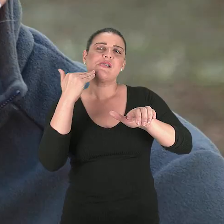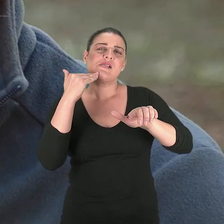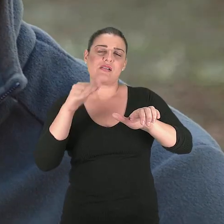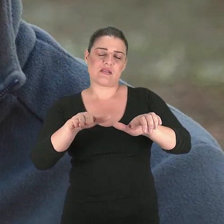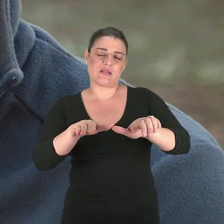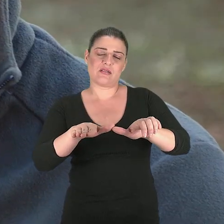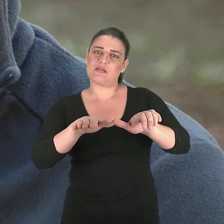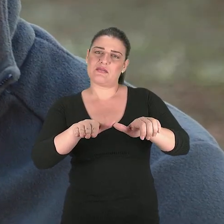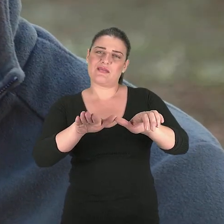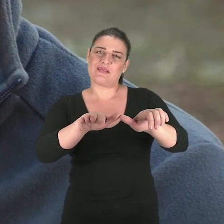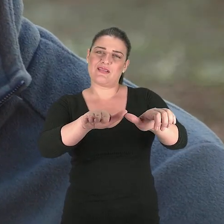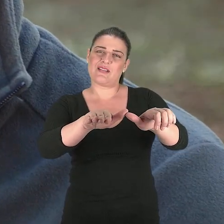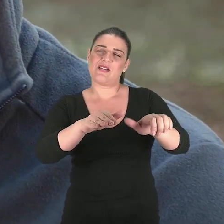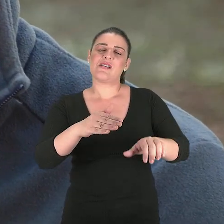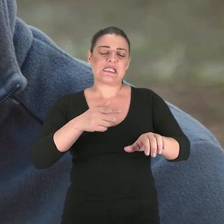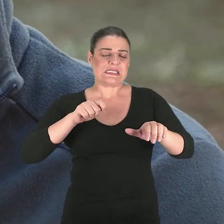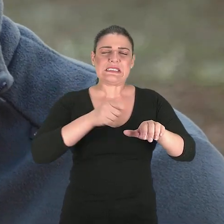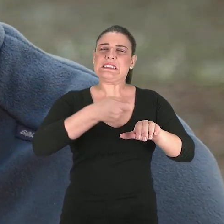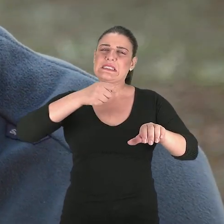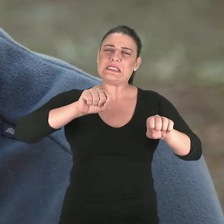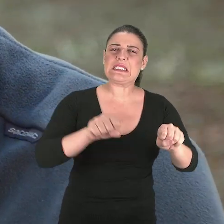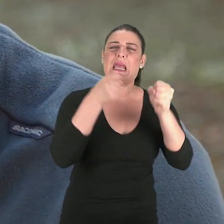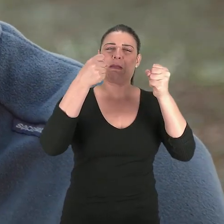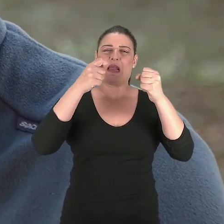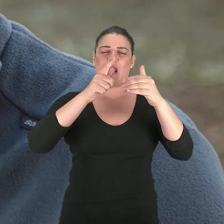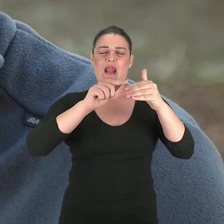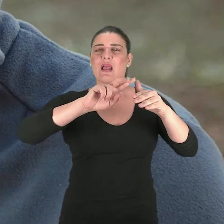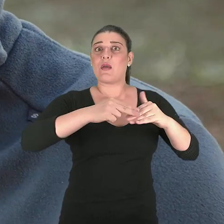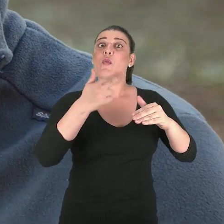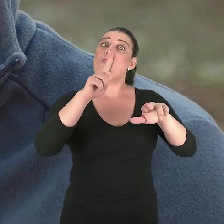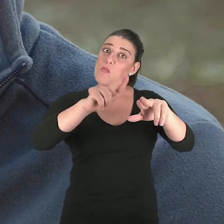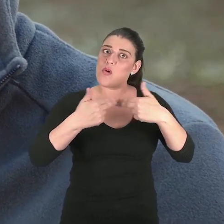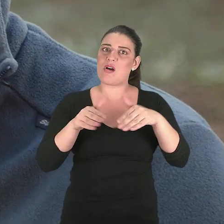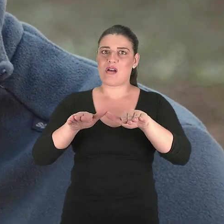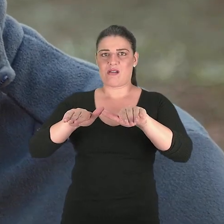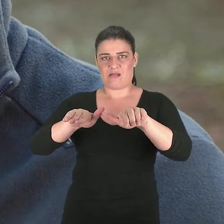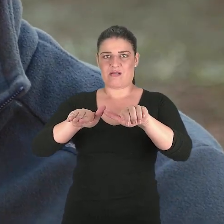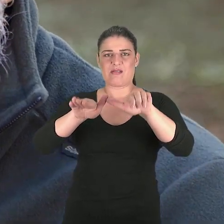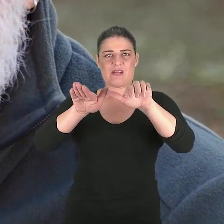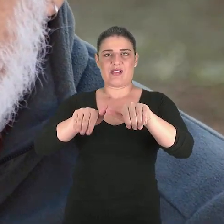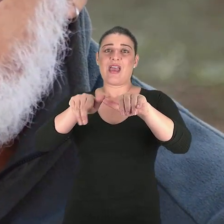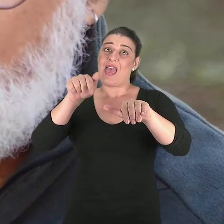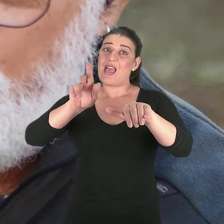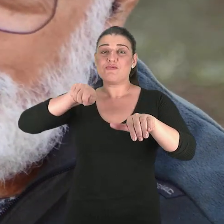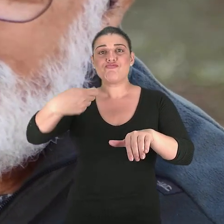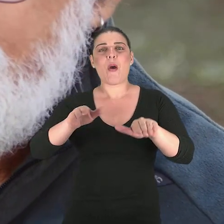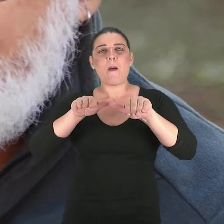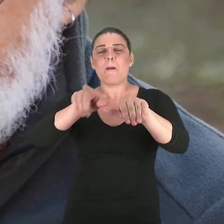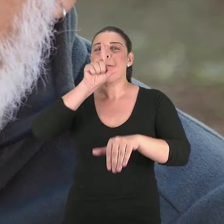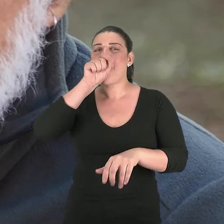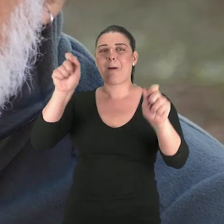combatida, a asa esquerda foi torturada, quebrada, por isso que a asa esquerda da Pomba da Paz de